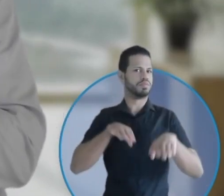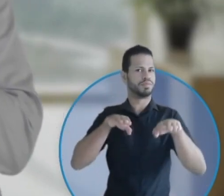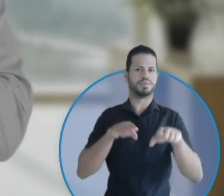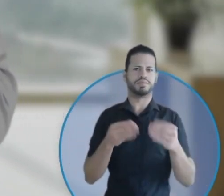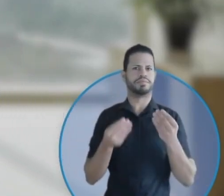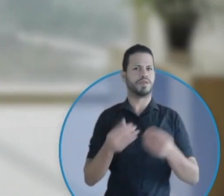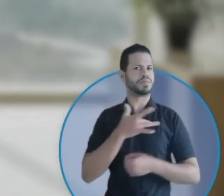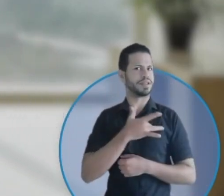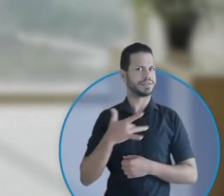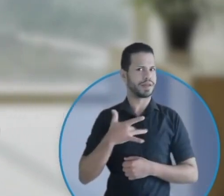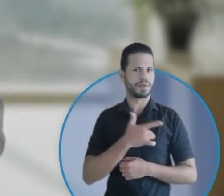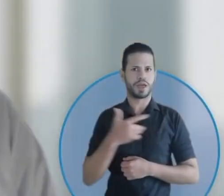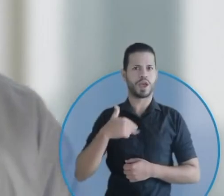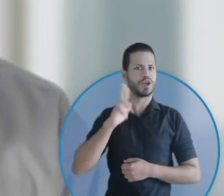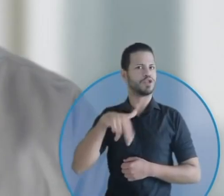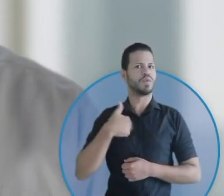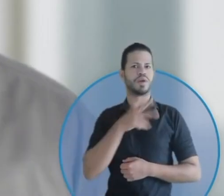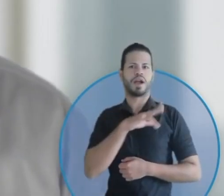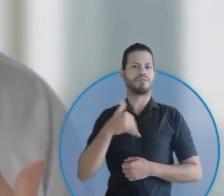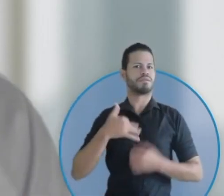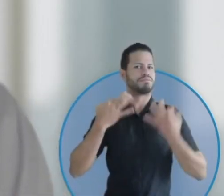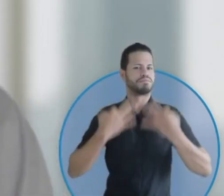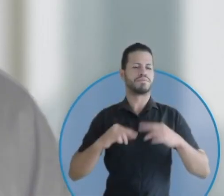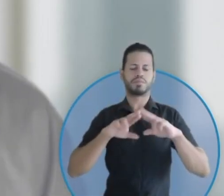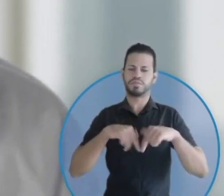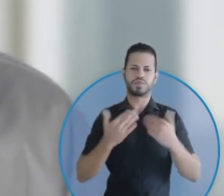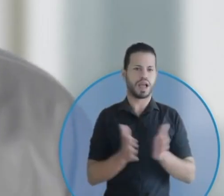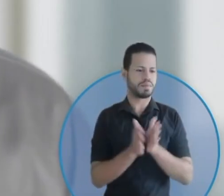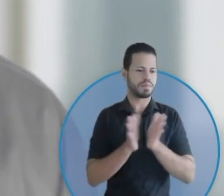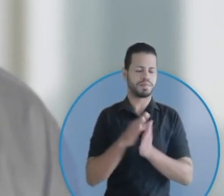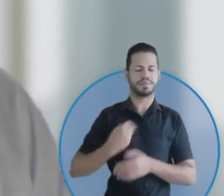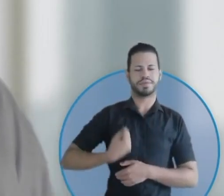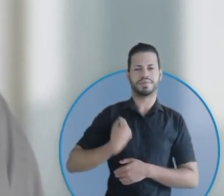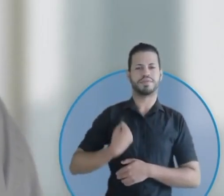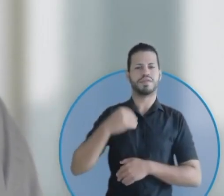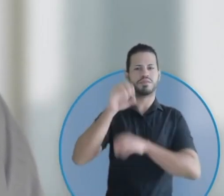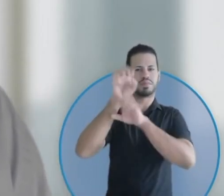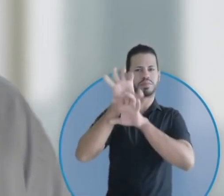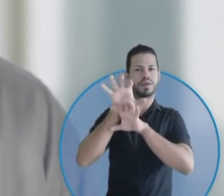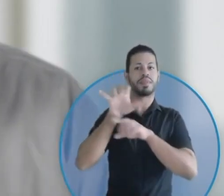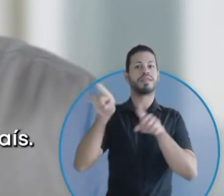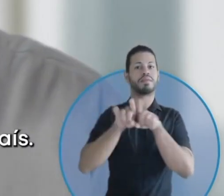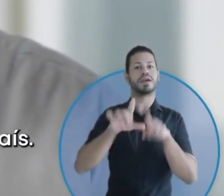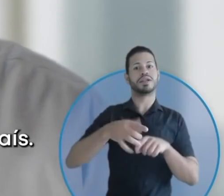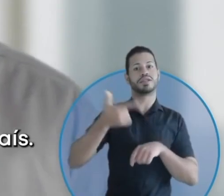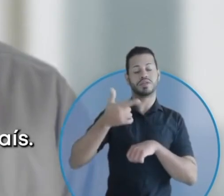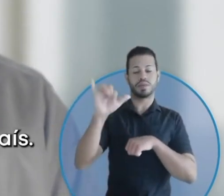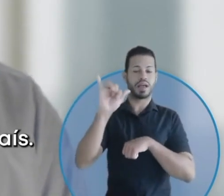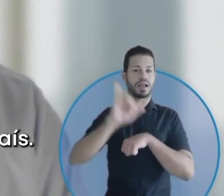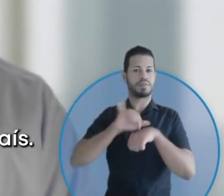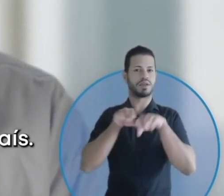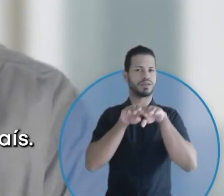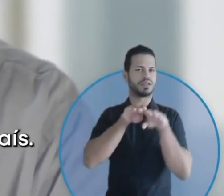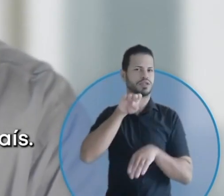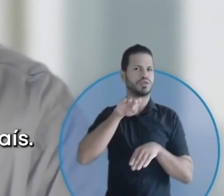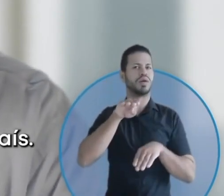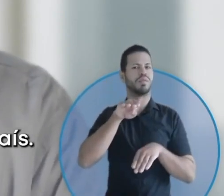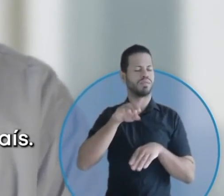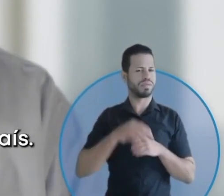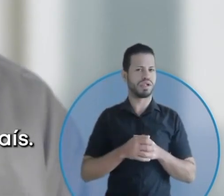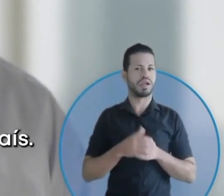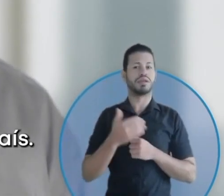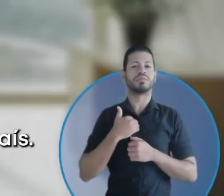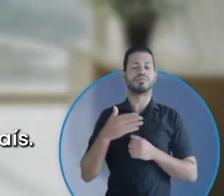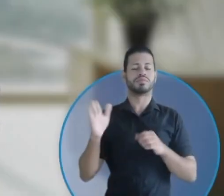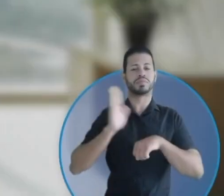filas intermináveis da saúde. Eu nunca vou me conformar com a miséria que vemos nos sinais da segunda capital mais desigual